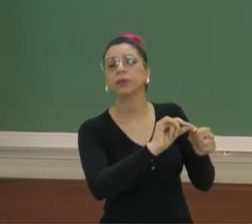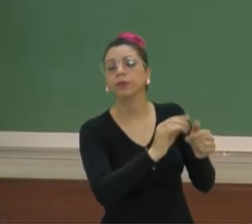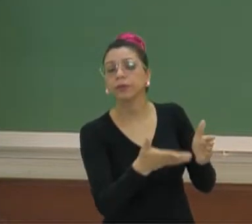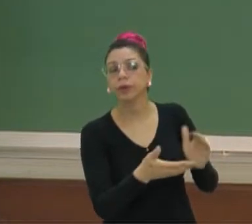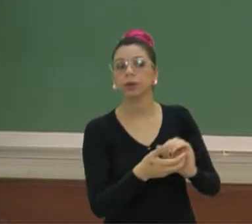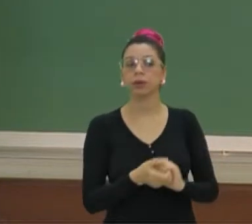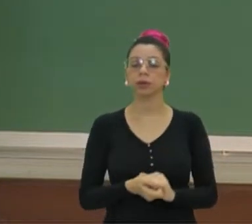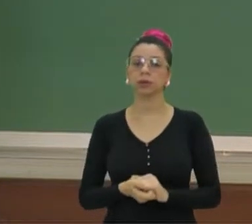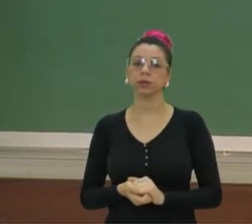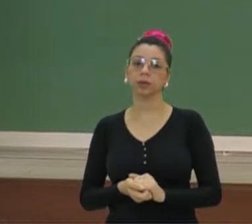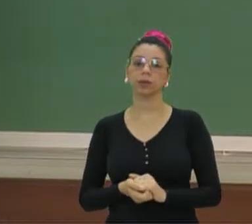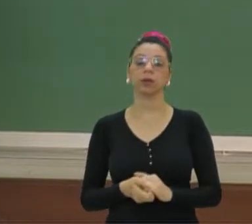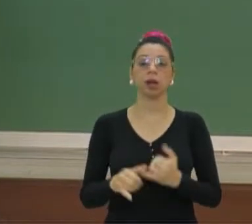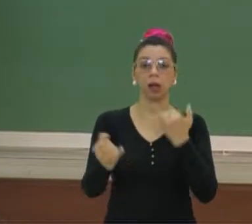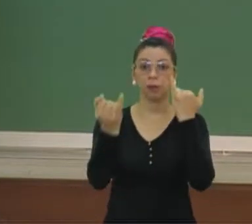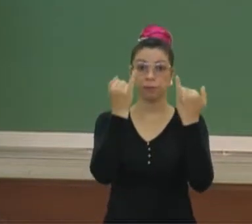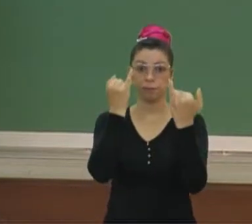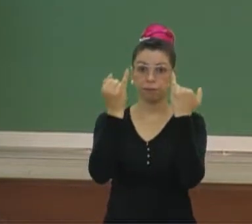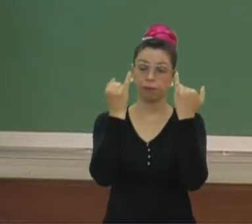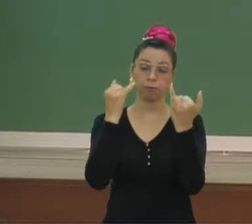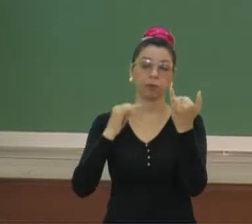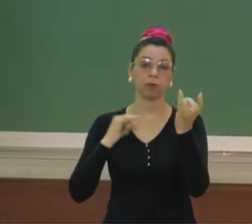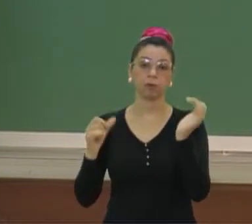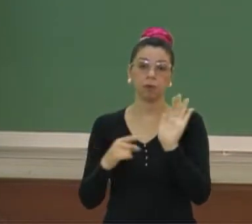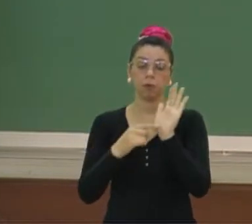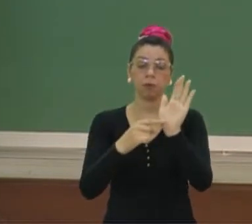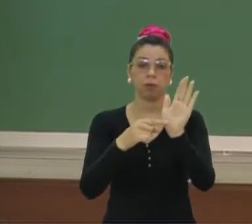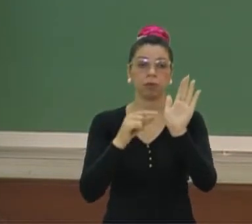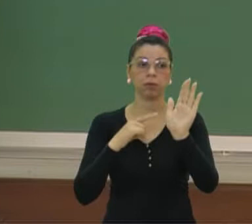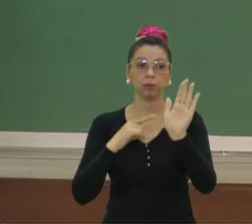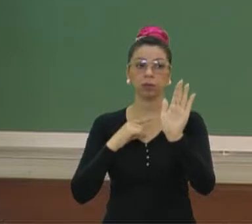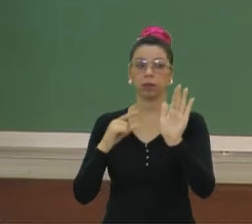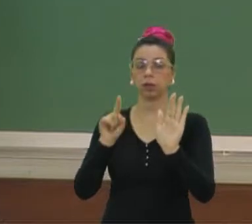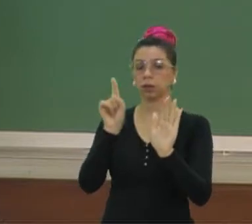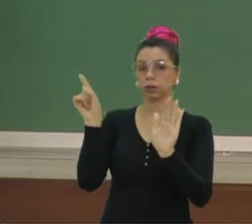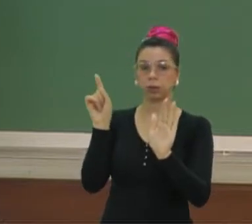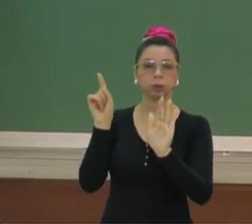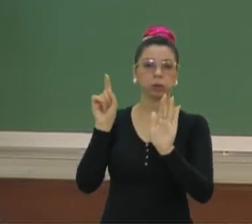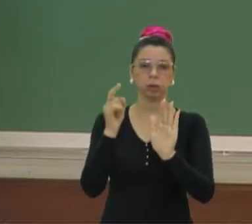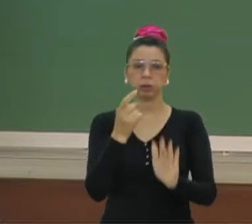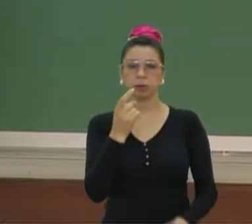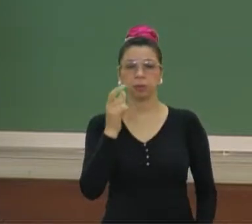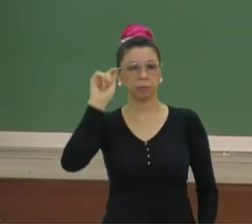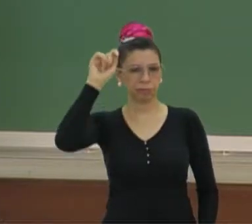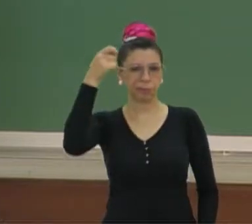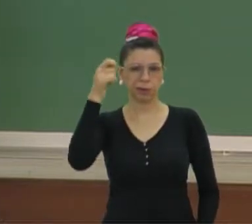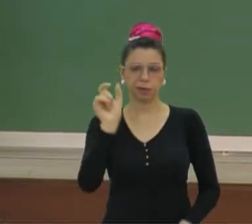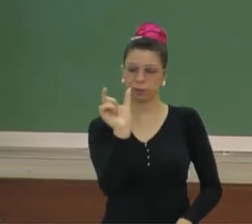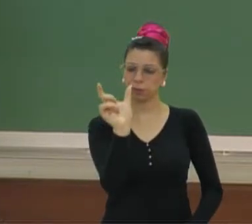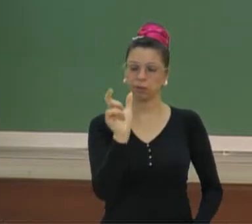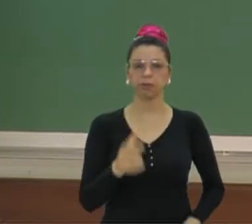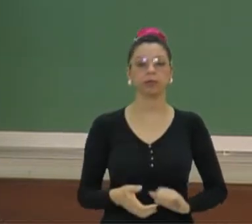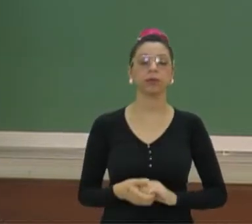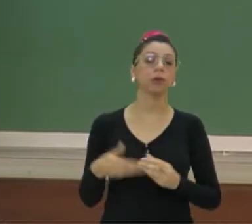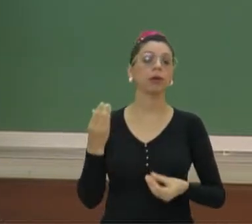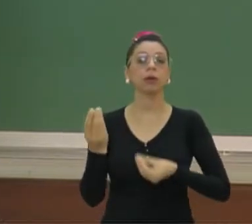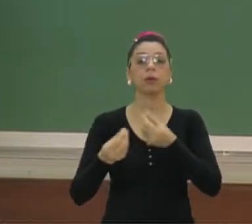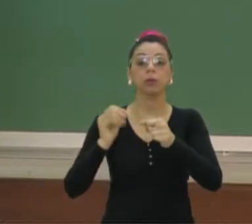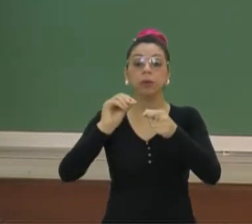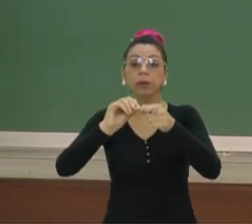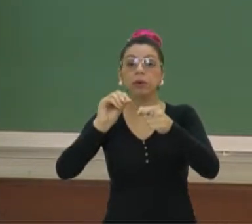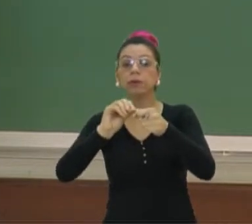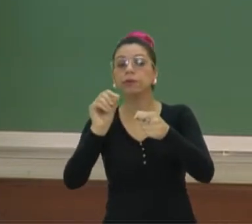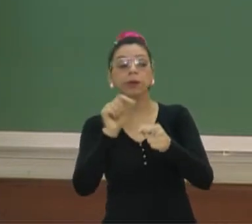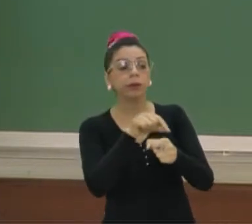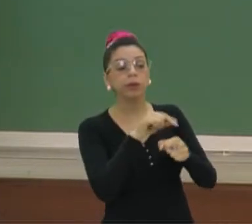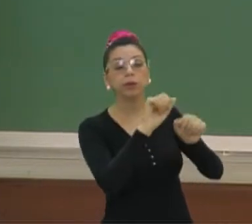Está bem a informação com até um certo destaque. E how did Calvin make the snow gun? Como que ele fez esse snow